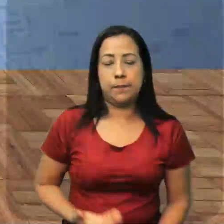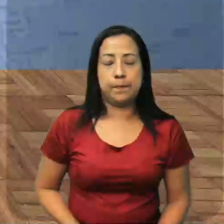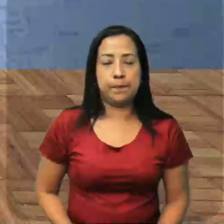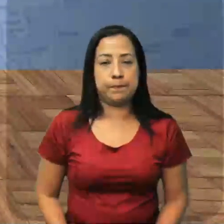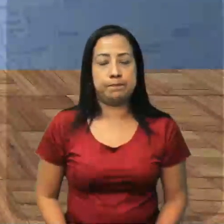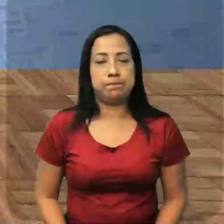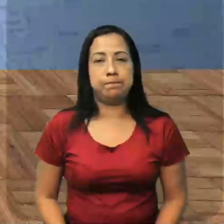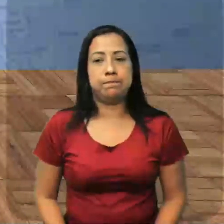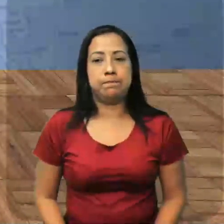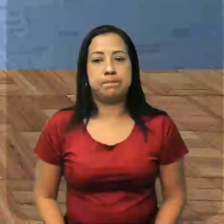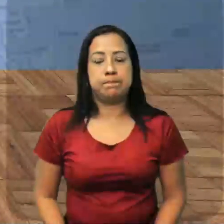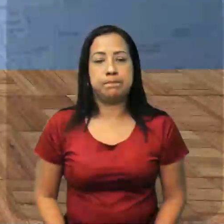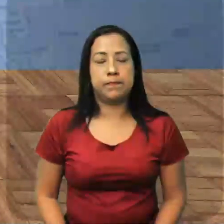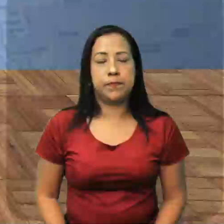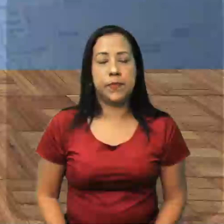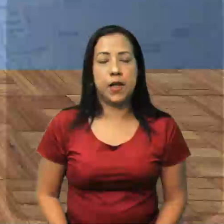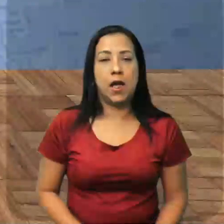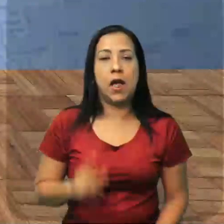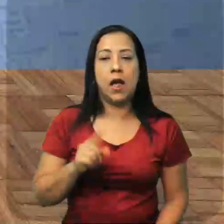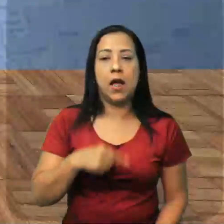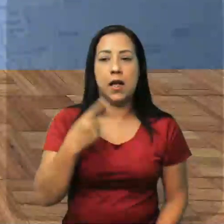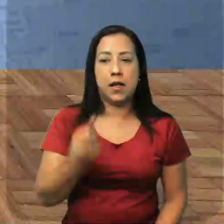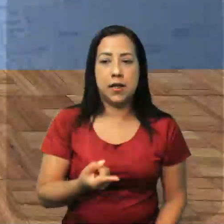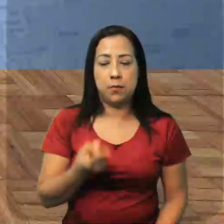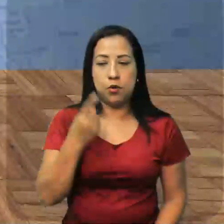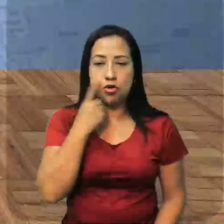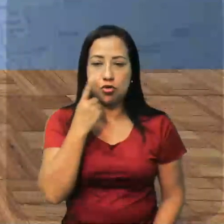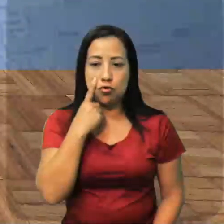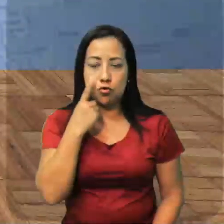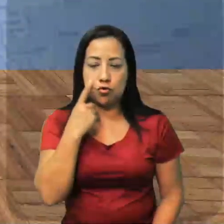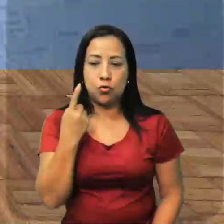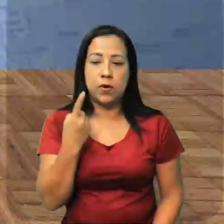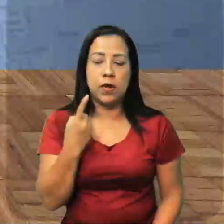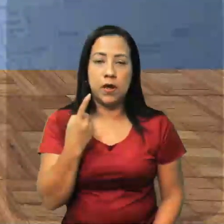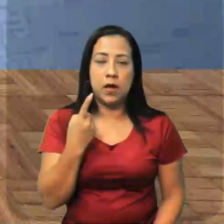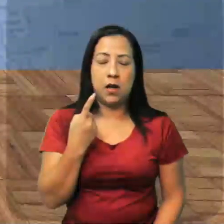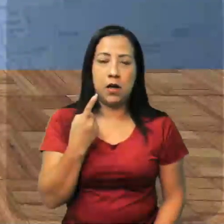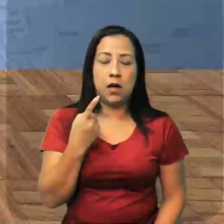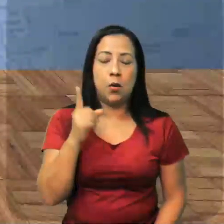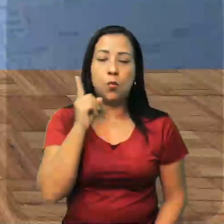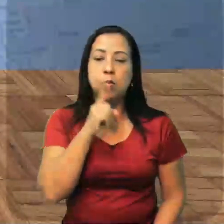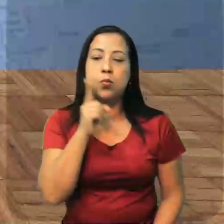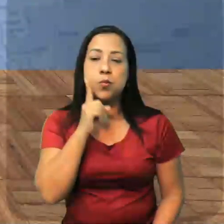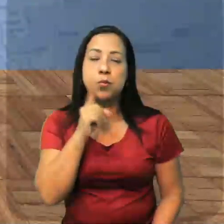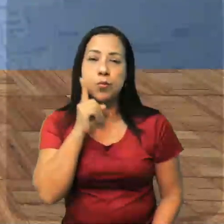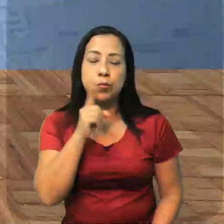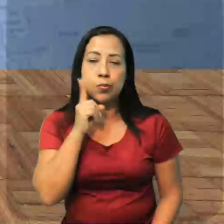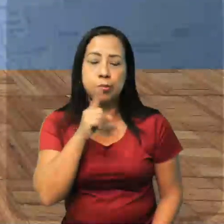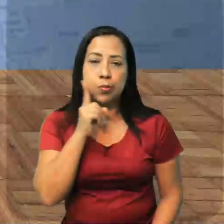Desculpa. Depois nós vamos analisar onde? Estados Unidos.